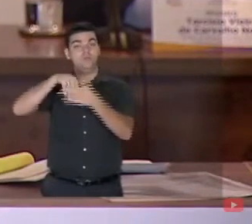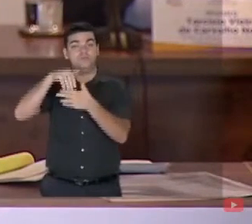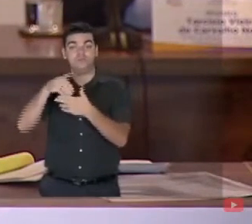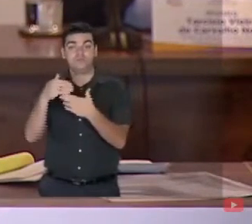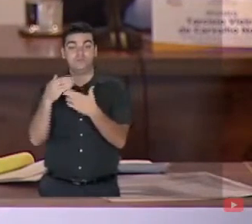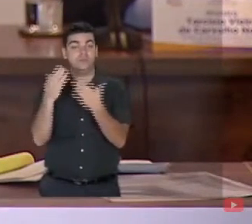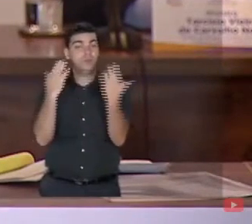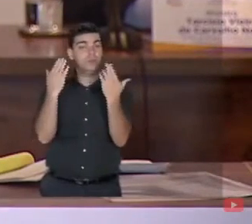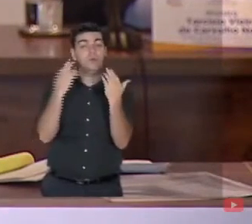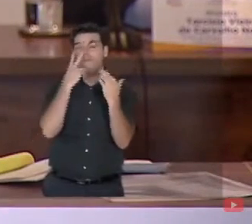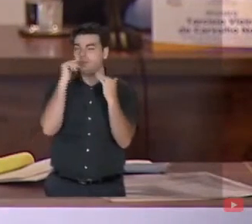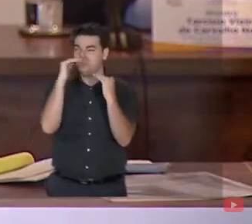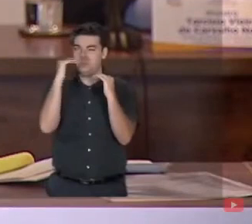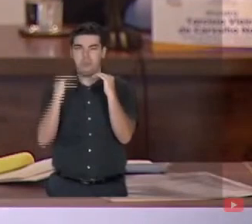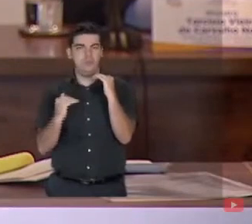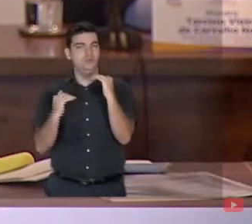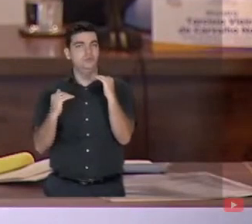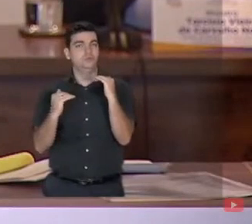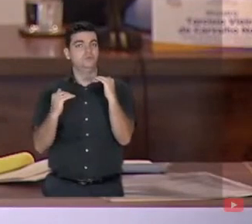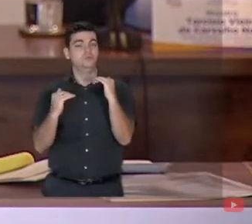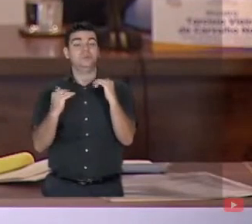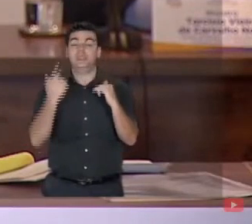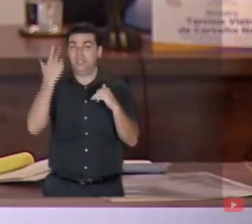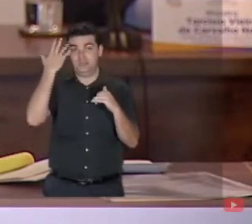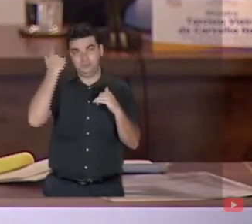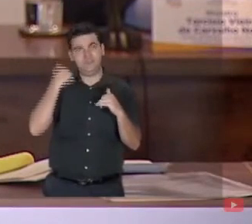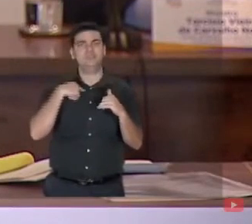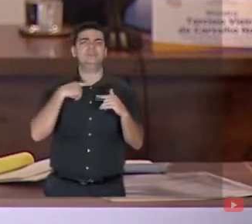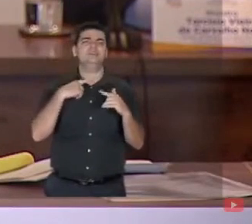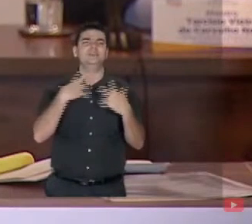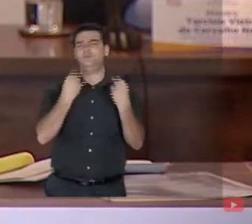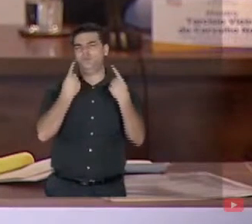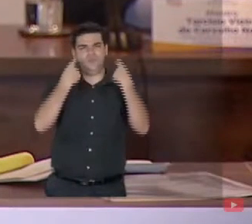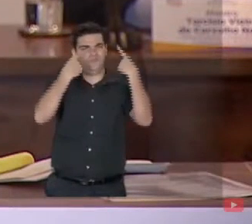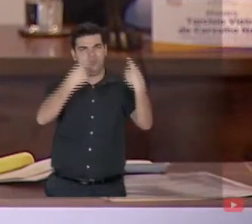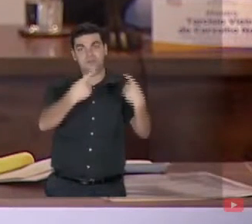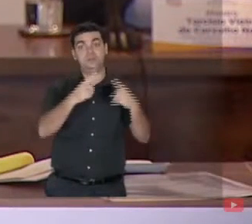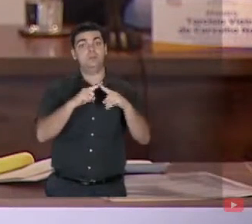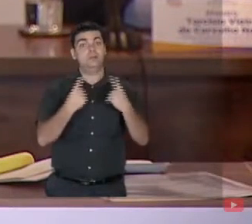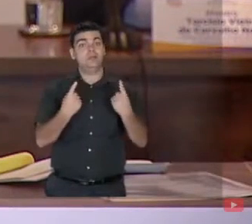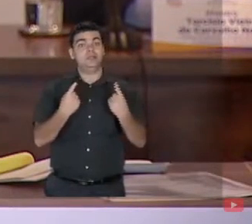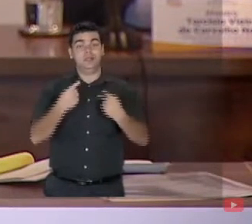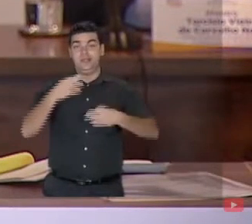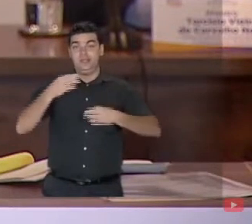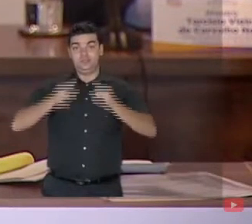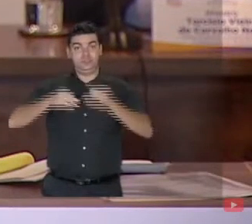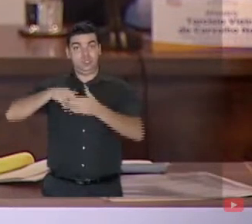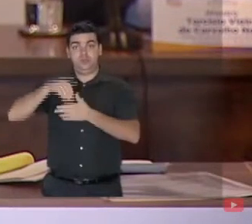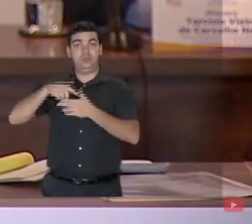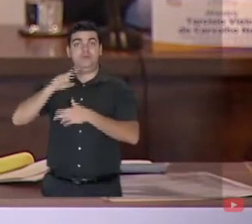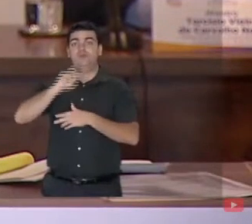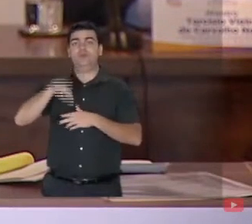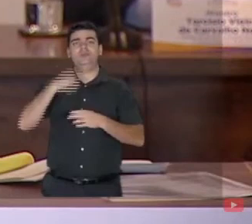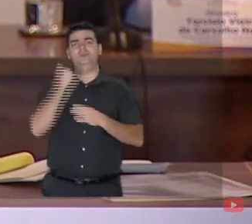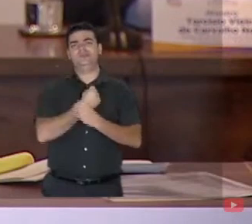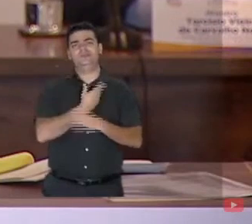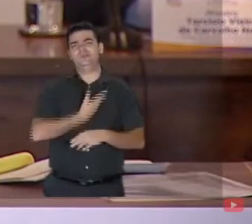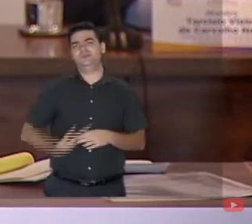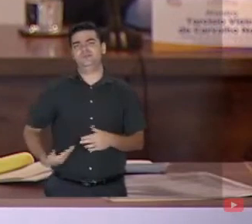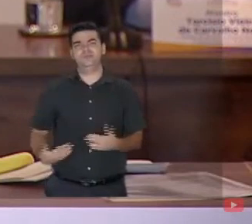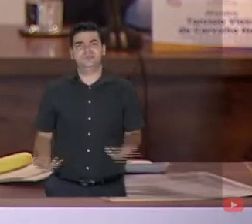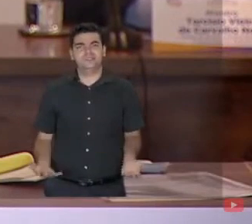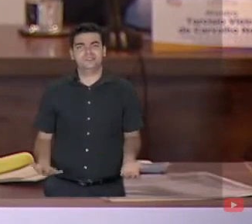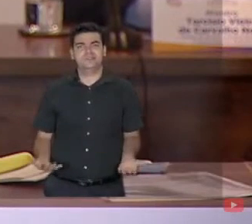em geral. Não é indiferente, mas a Justiça Eleitoral não cuida de segurança pública.